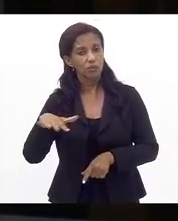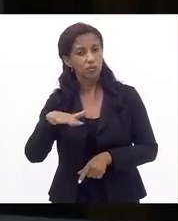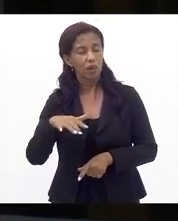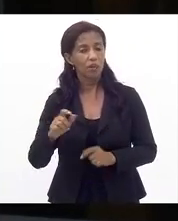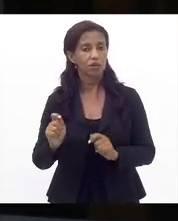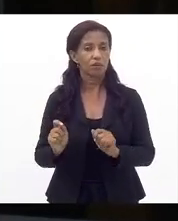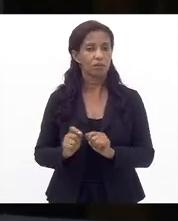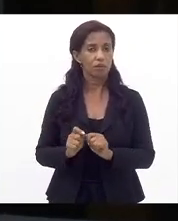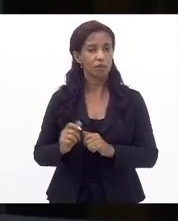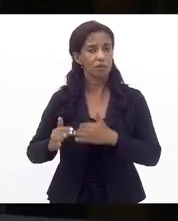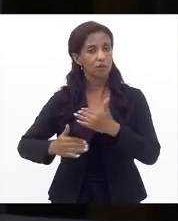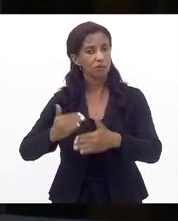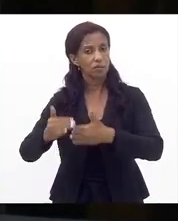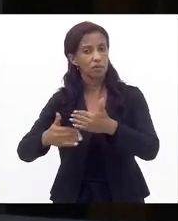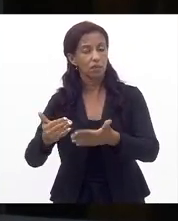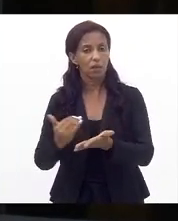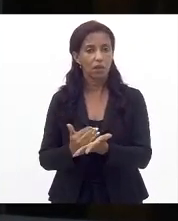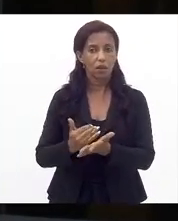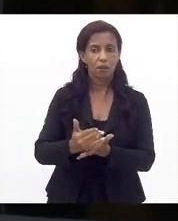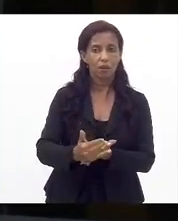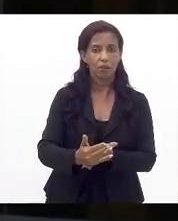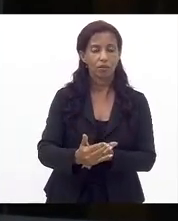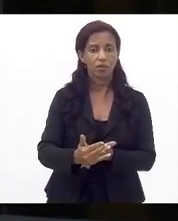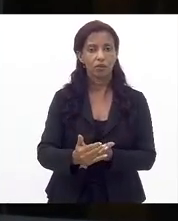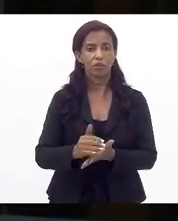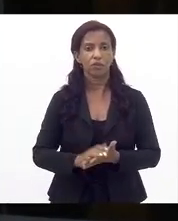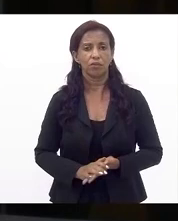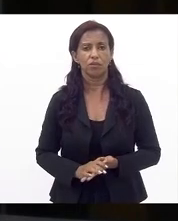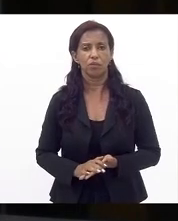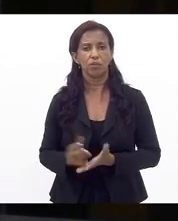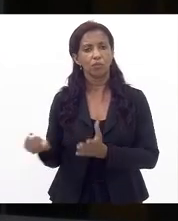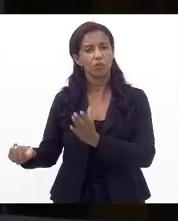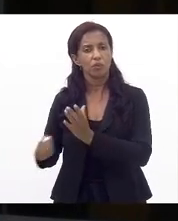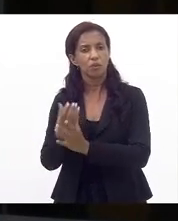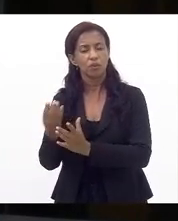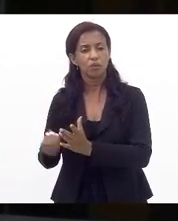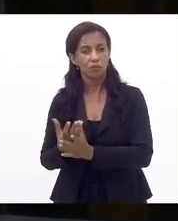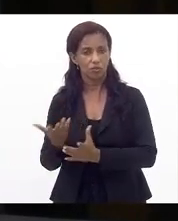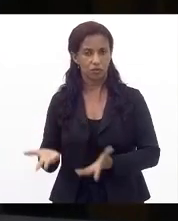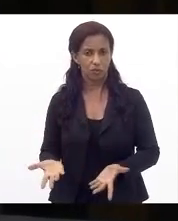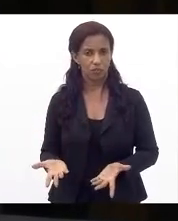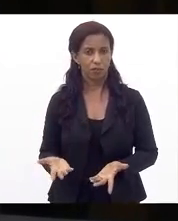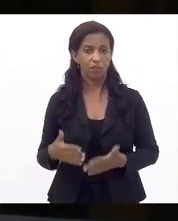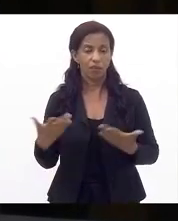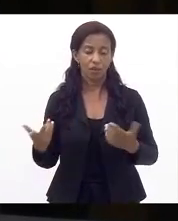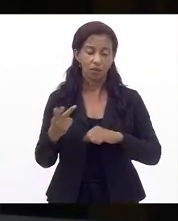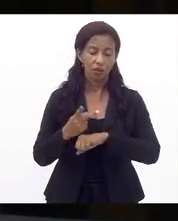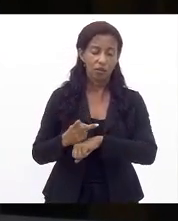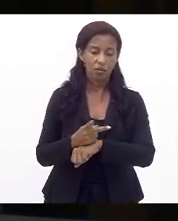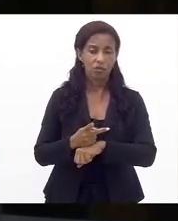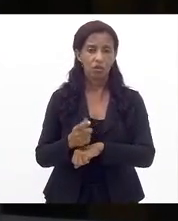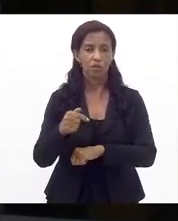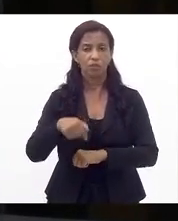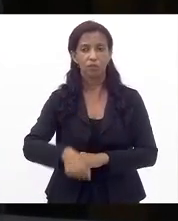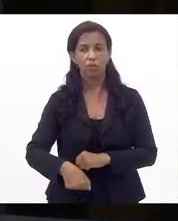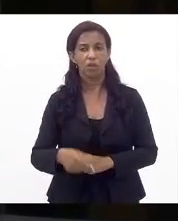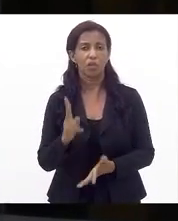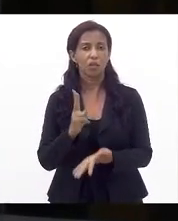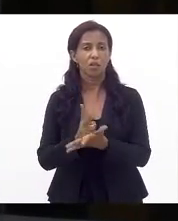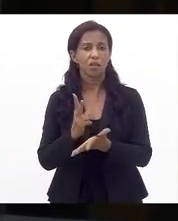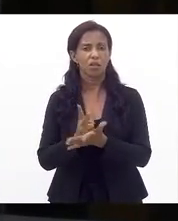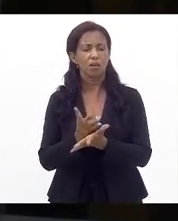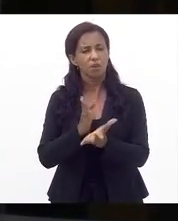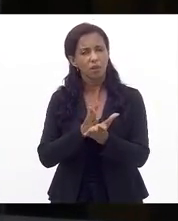fazer o desenvolvimento a partir dos investimentos públicos Então o que a gente tem buscado aqui é